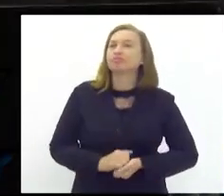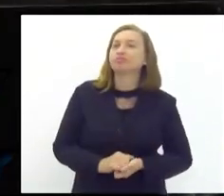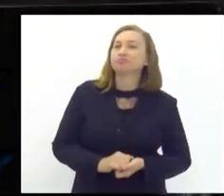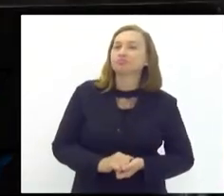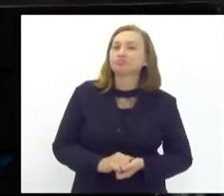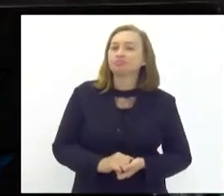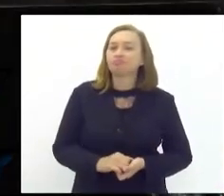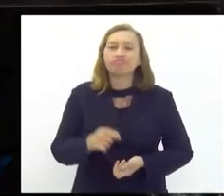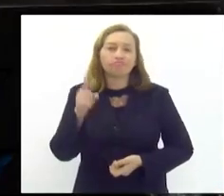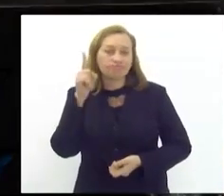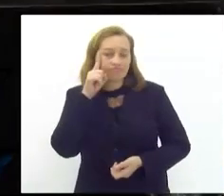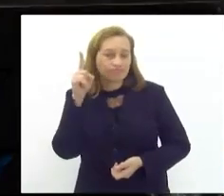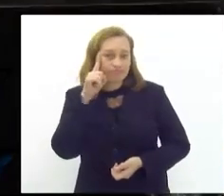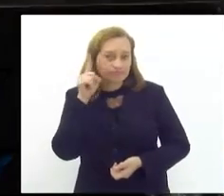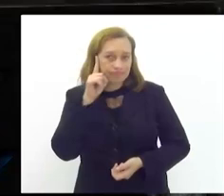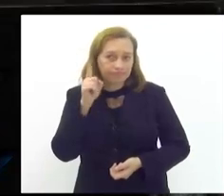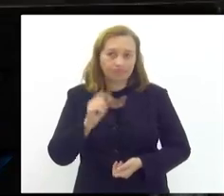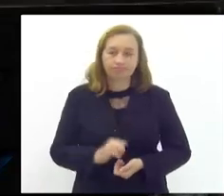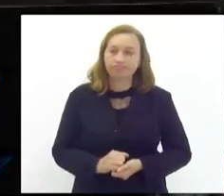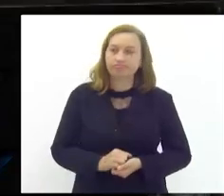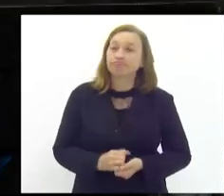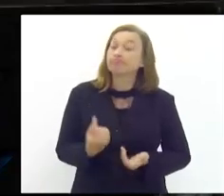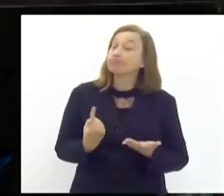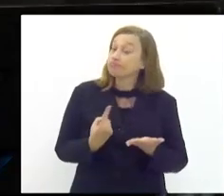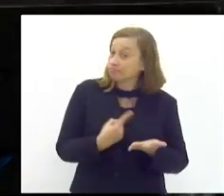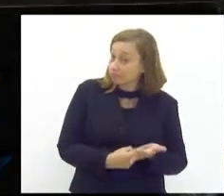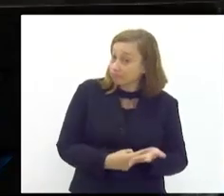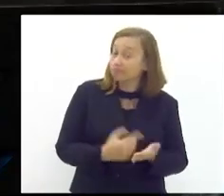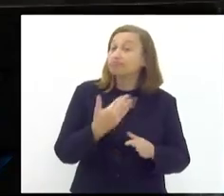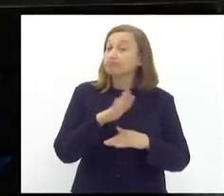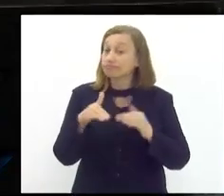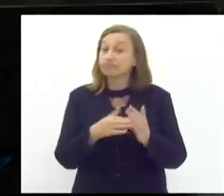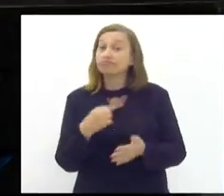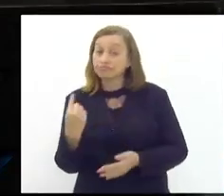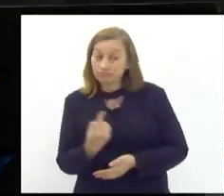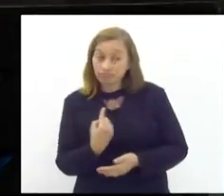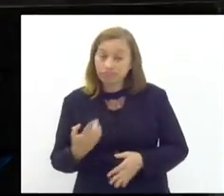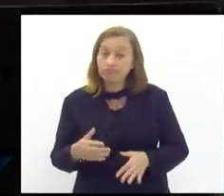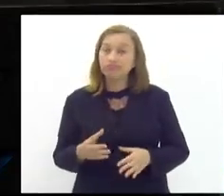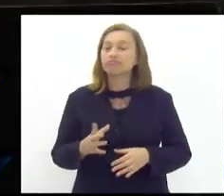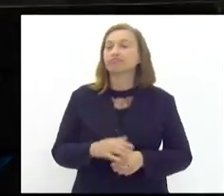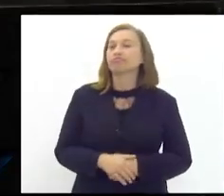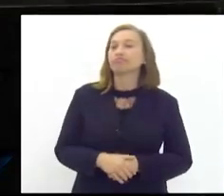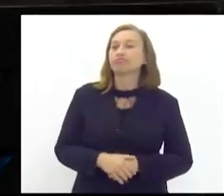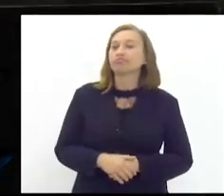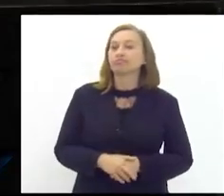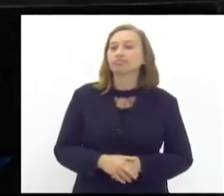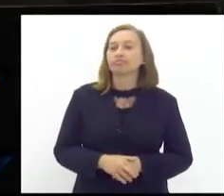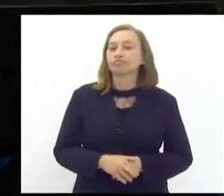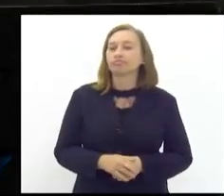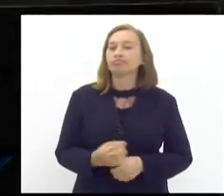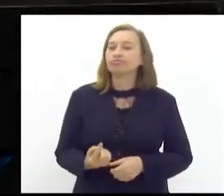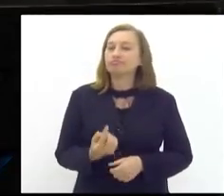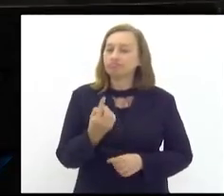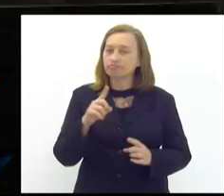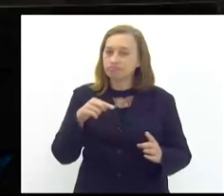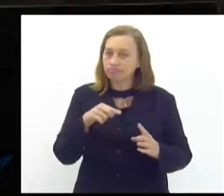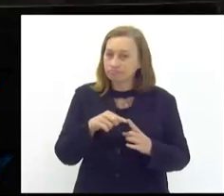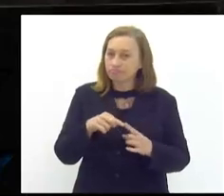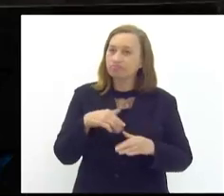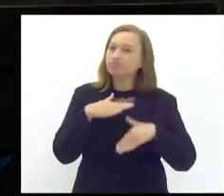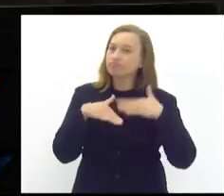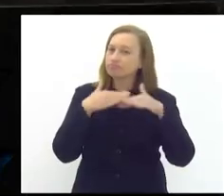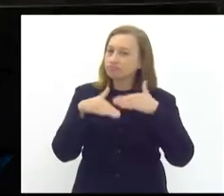todos os dias num compromisso de todos nós inclusive um dos objetivos de